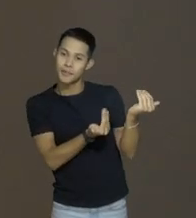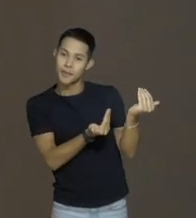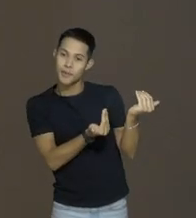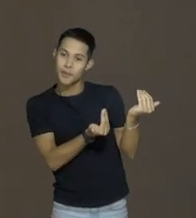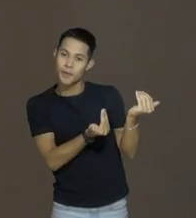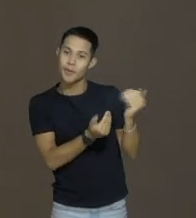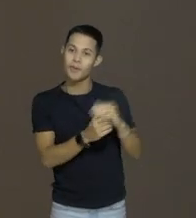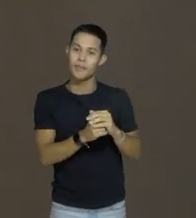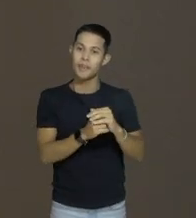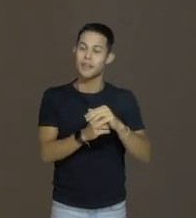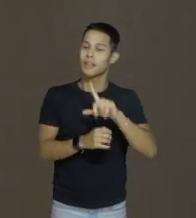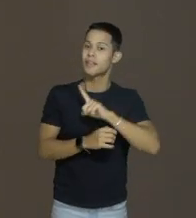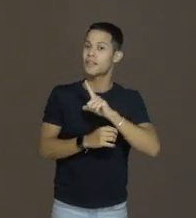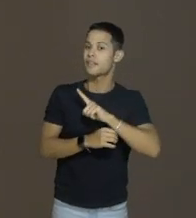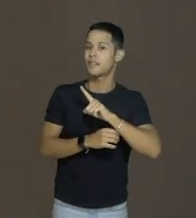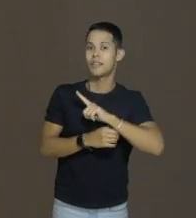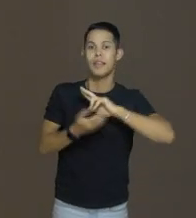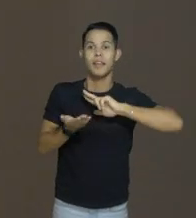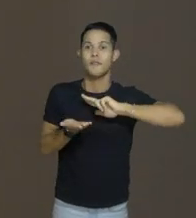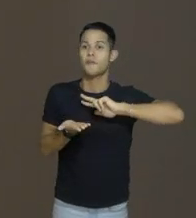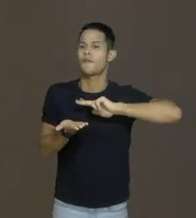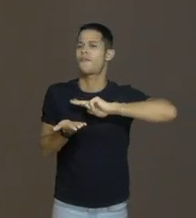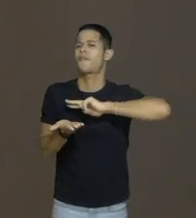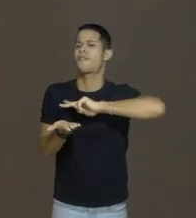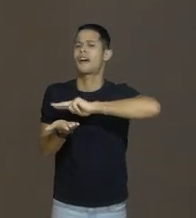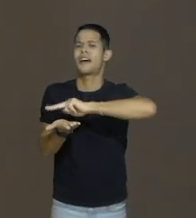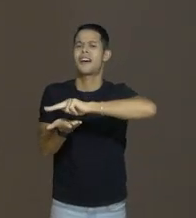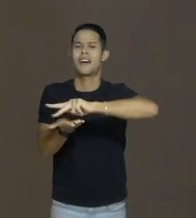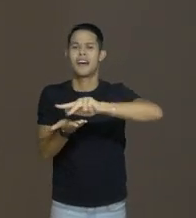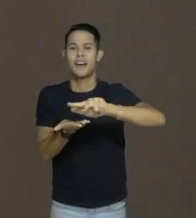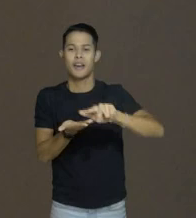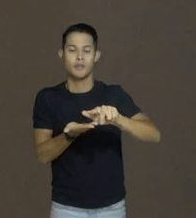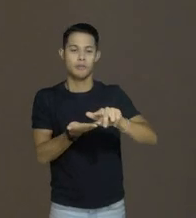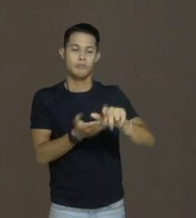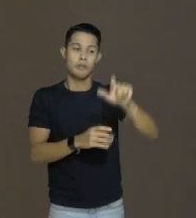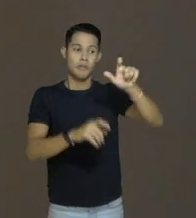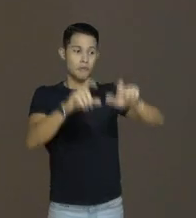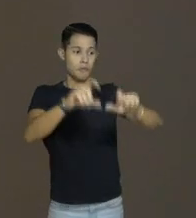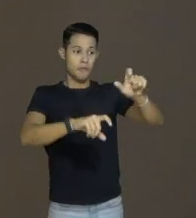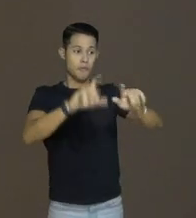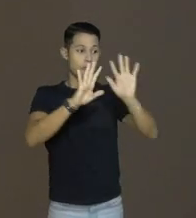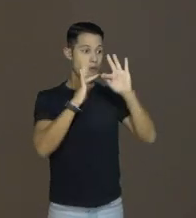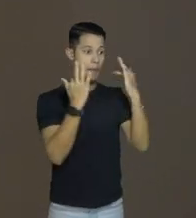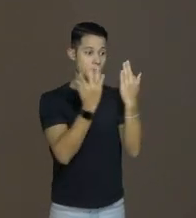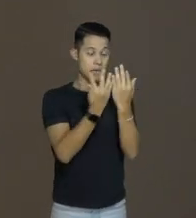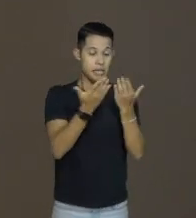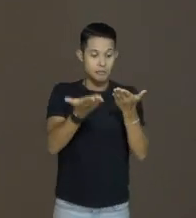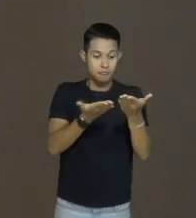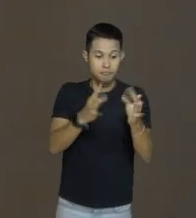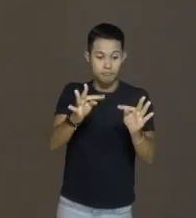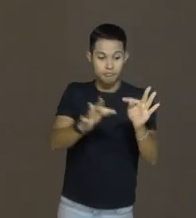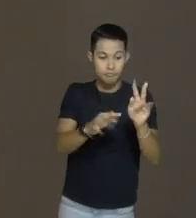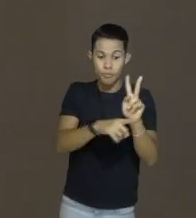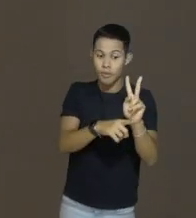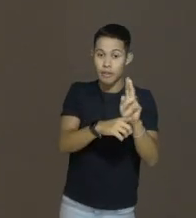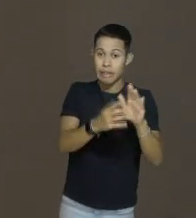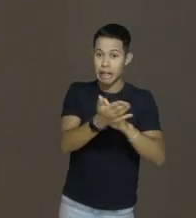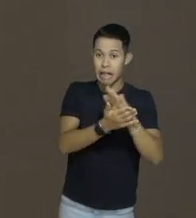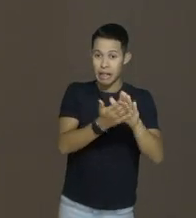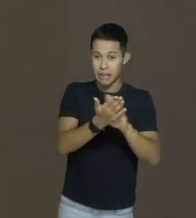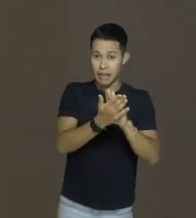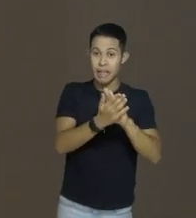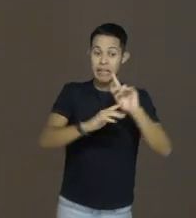tenho vários que a família não tratou e foram para a droga, foram presos, se acidentam de